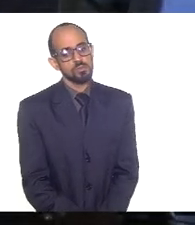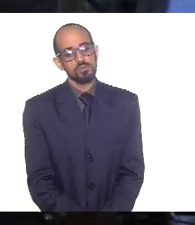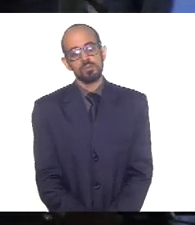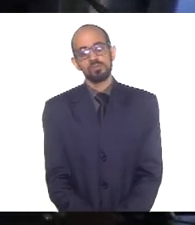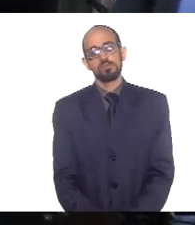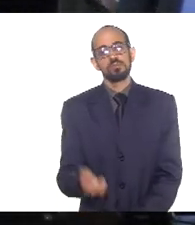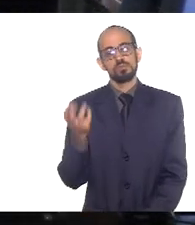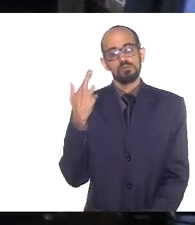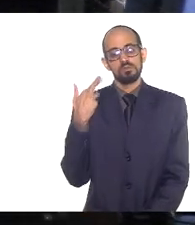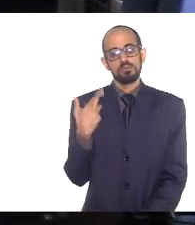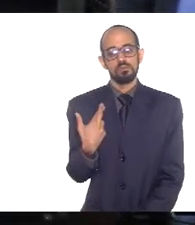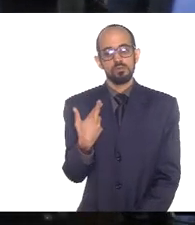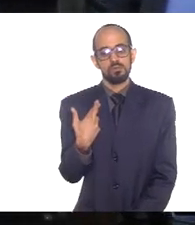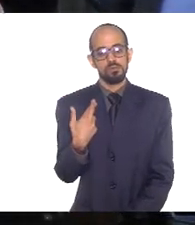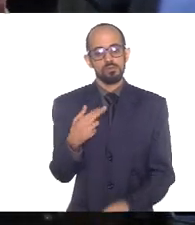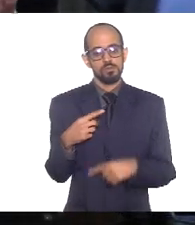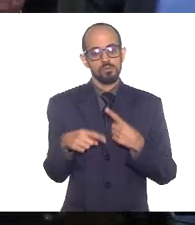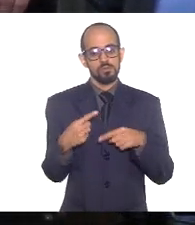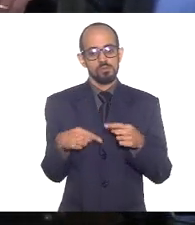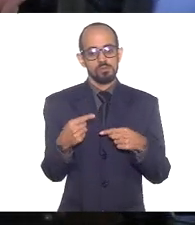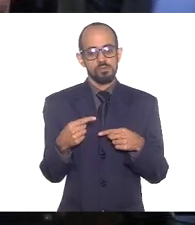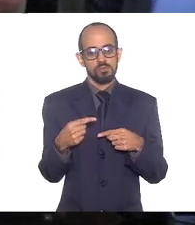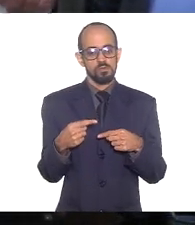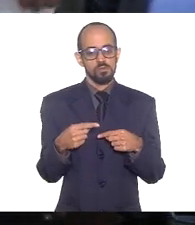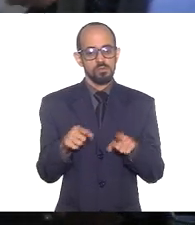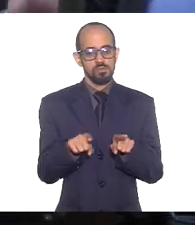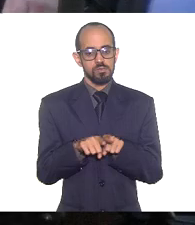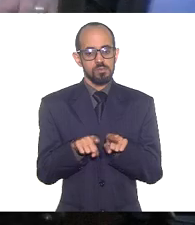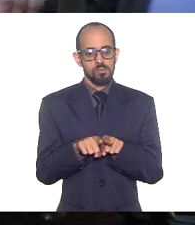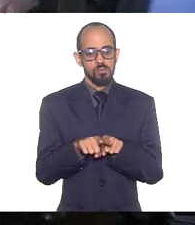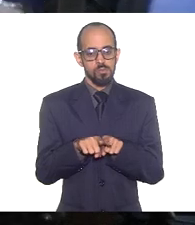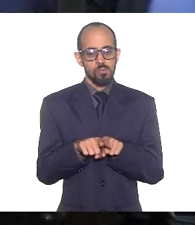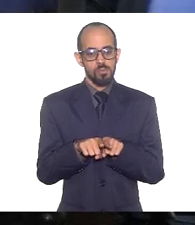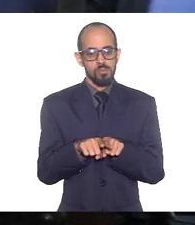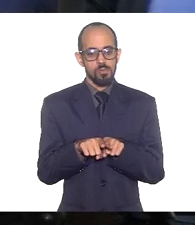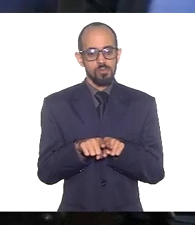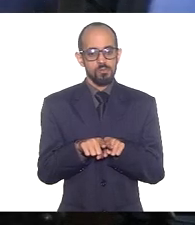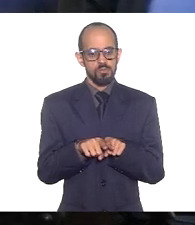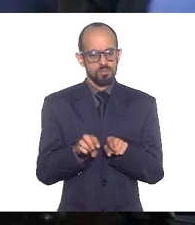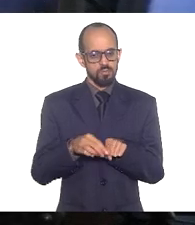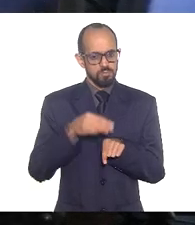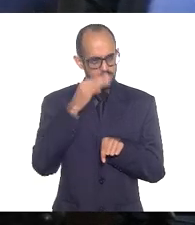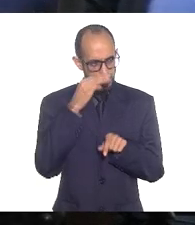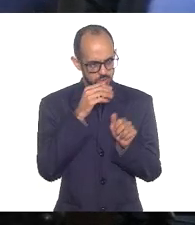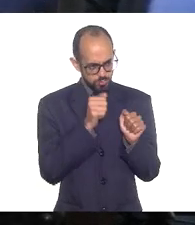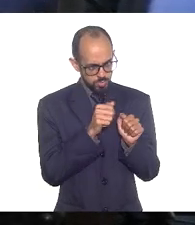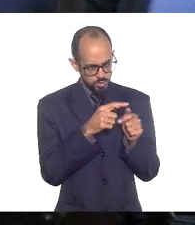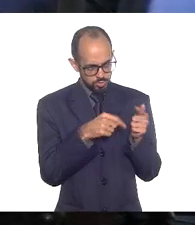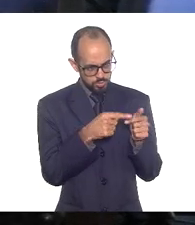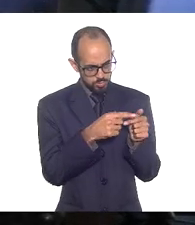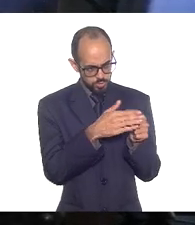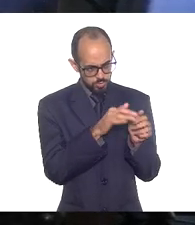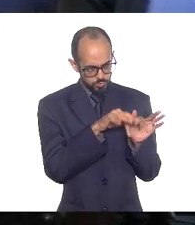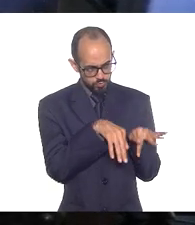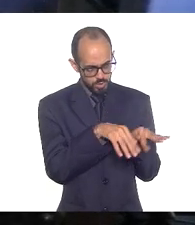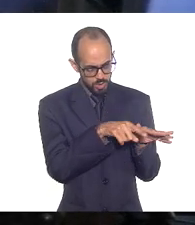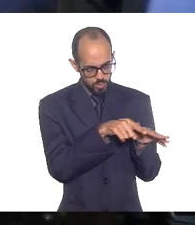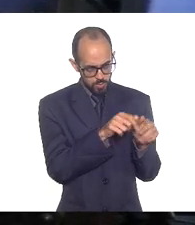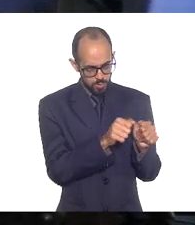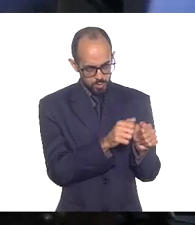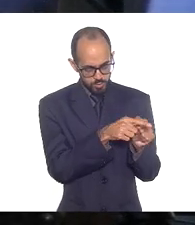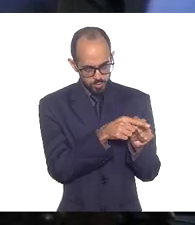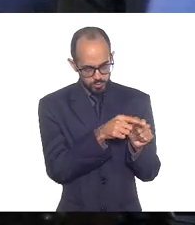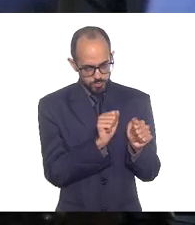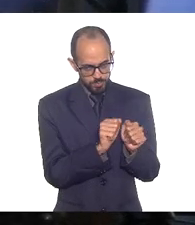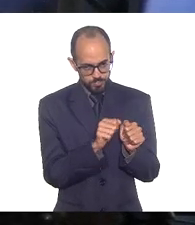o da Renata seguida o Márcio fica por último as deixa o link e depois agora é que a